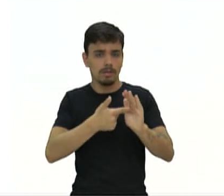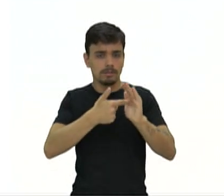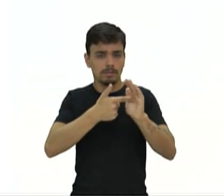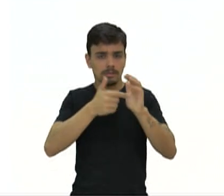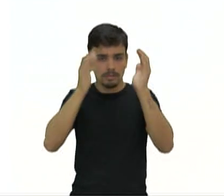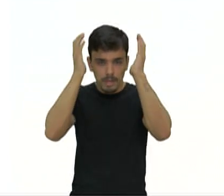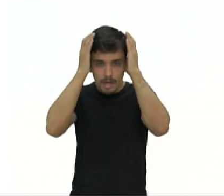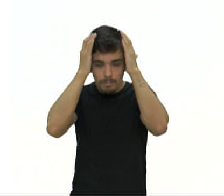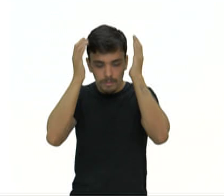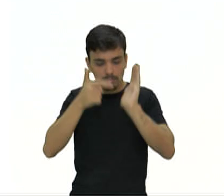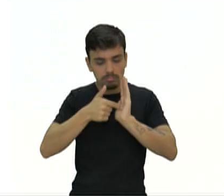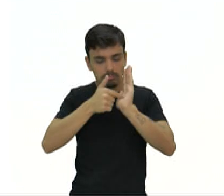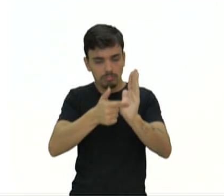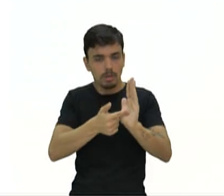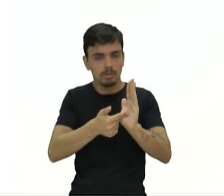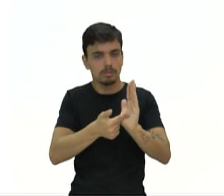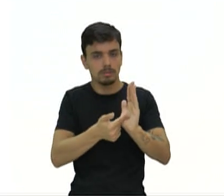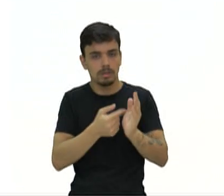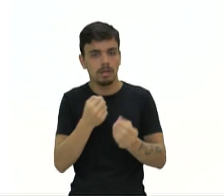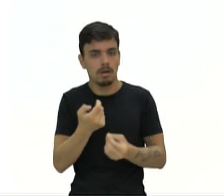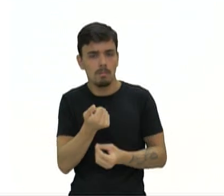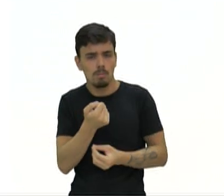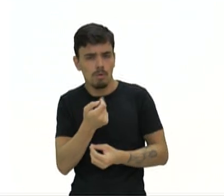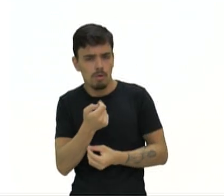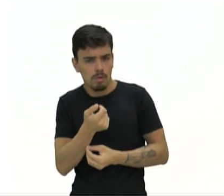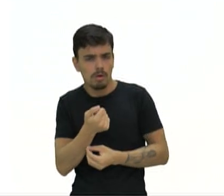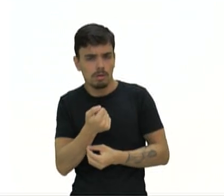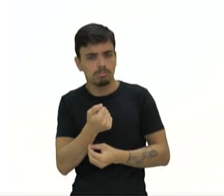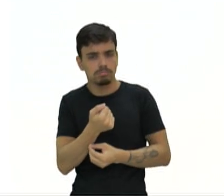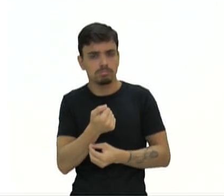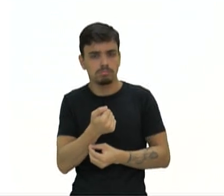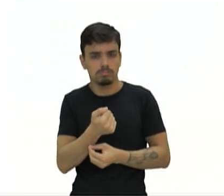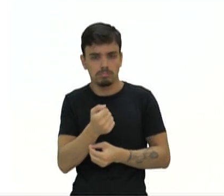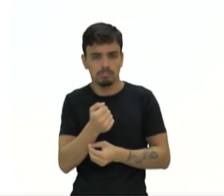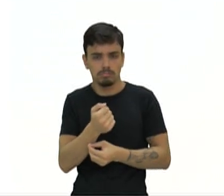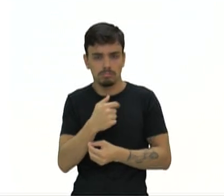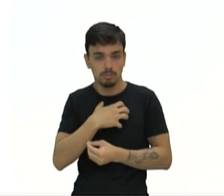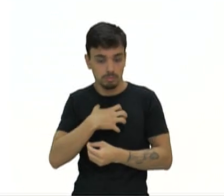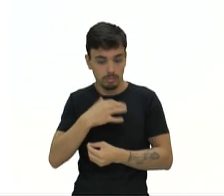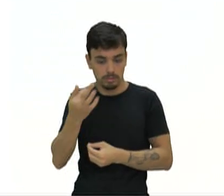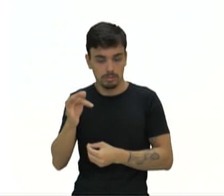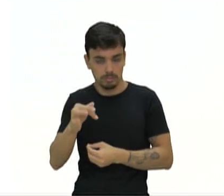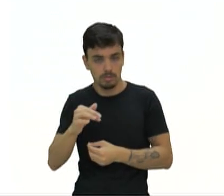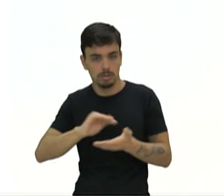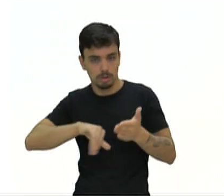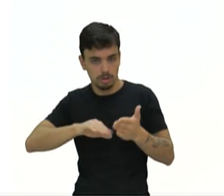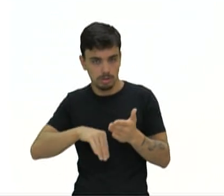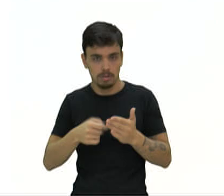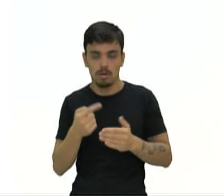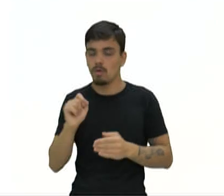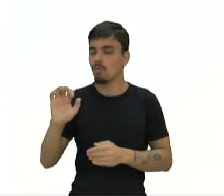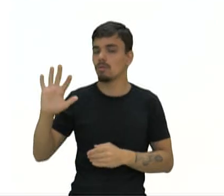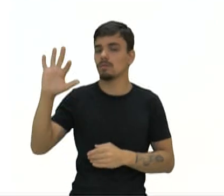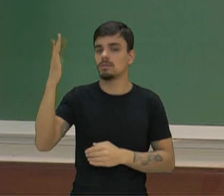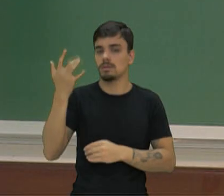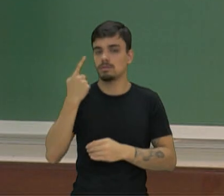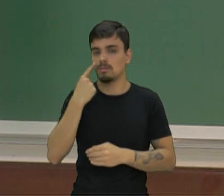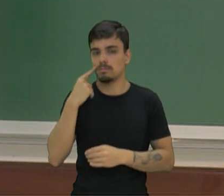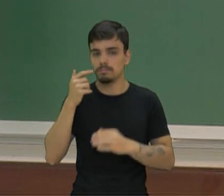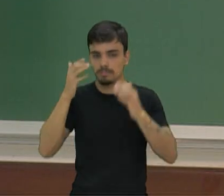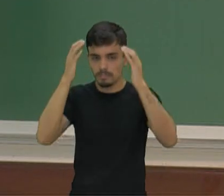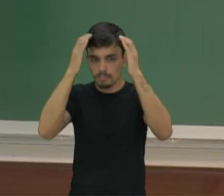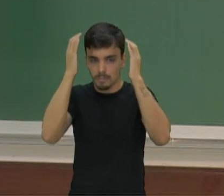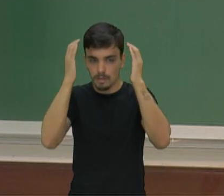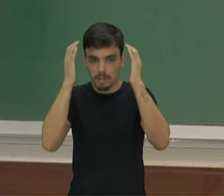mais algumas poucas contrações são suficientes para que o restante do corpo saia. O que acontece, gente? Cabeça e os